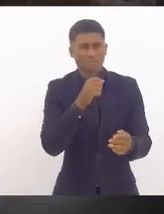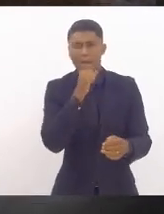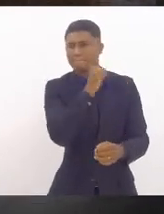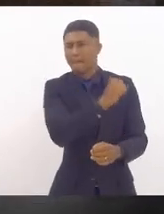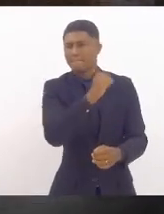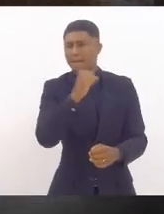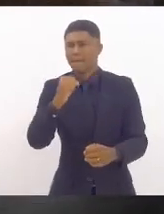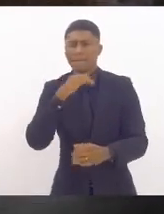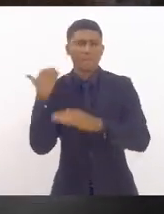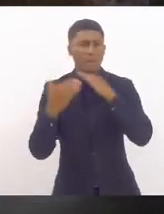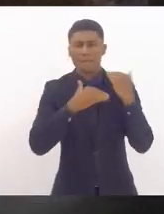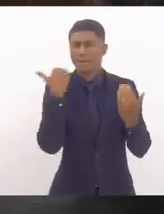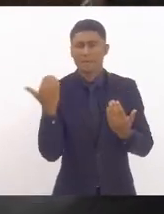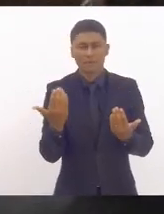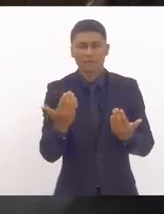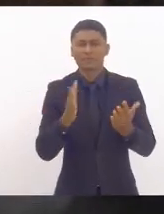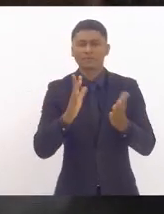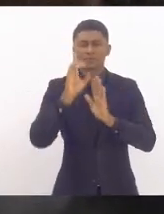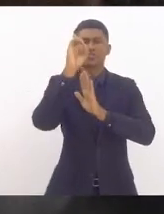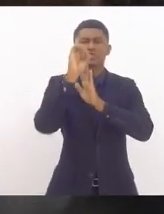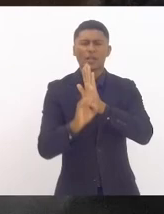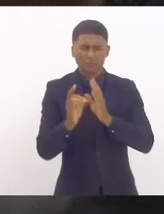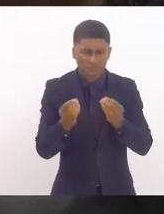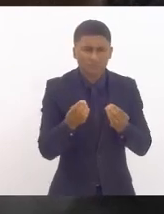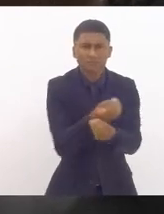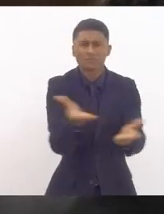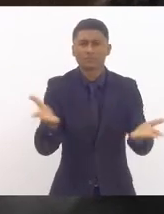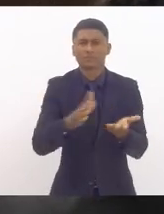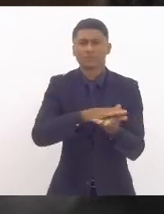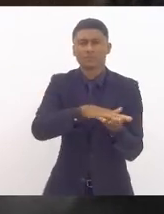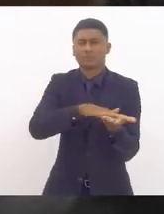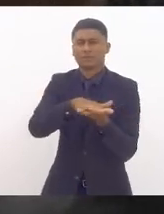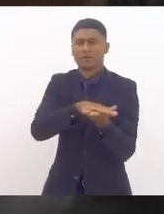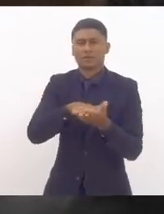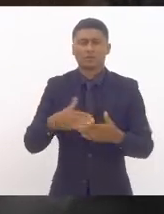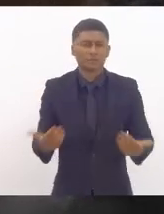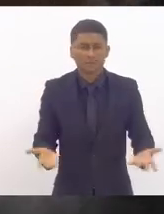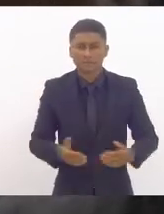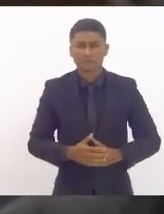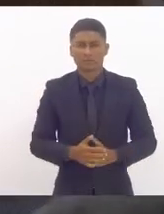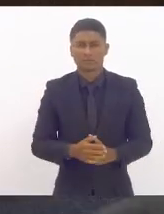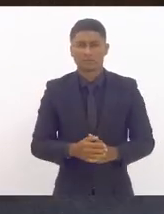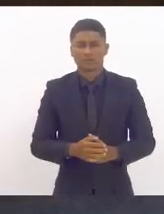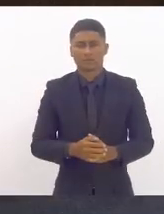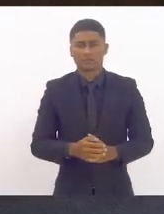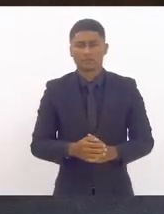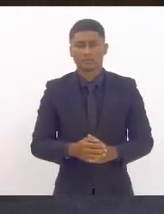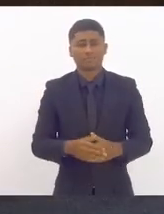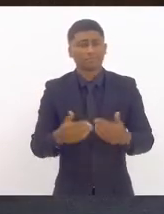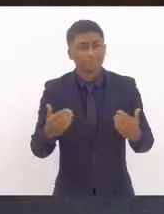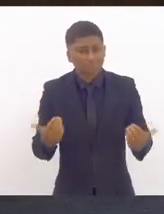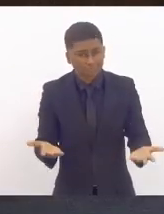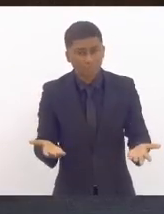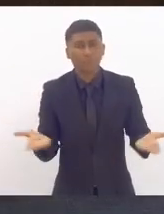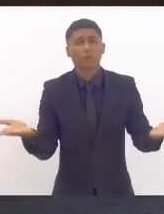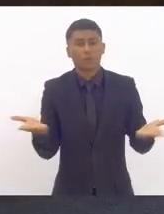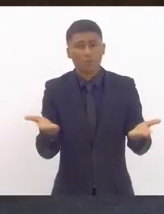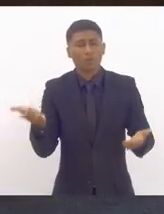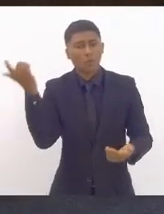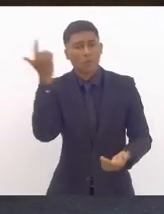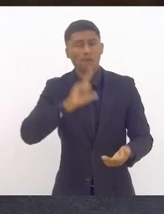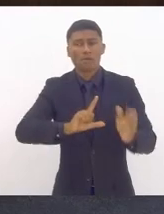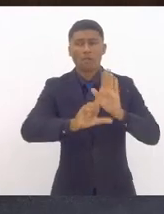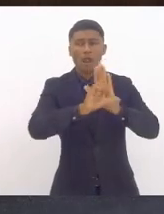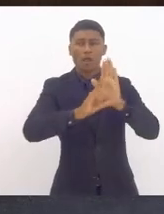direitos fundamentais. Então, nós também conseguimos aprovar, e hoje já é lei, porque a